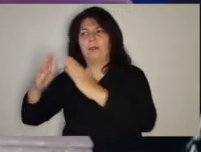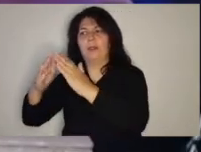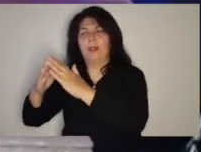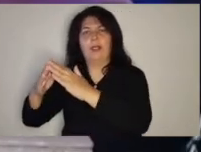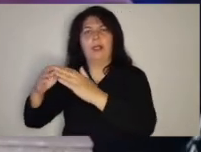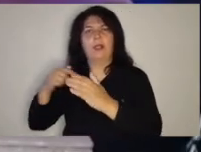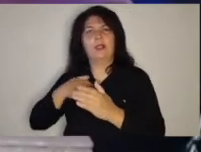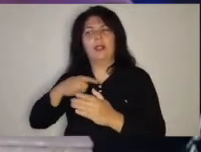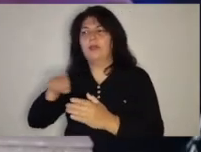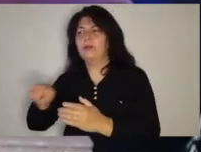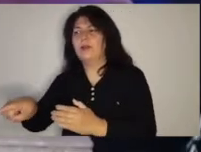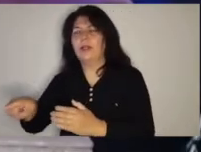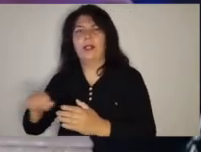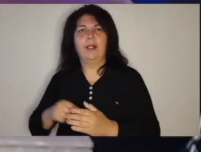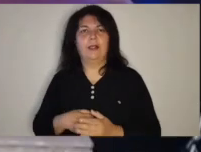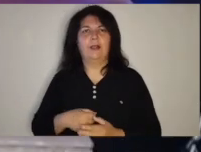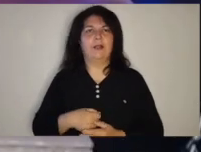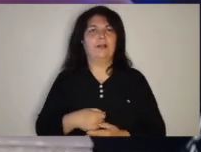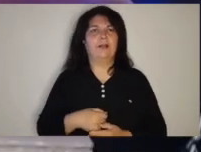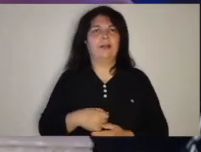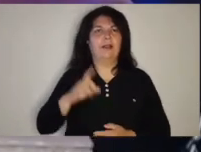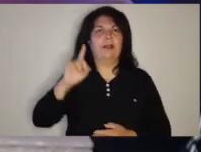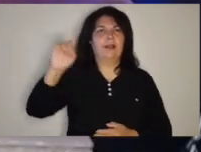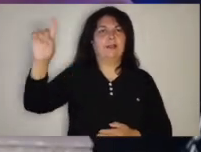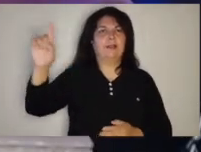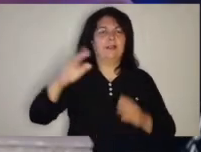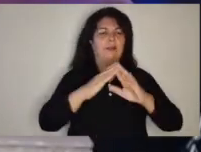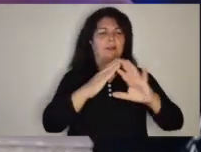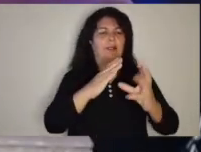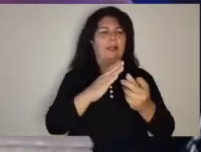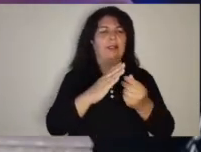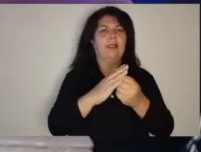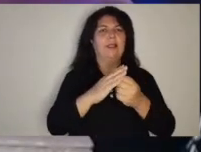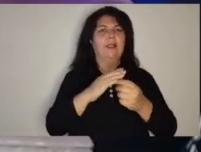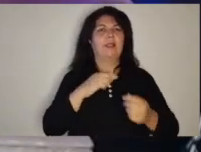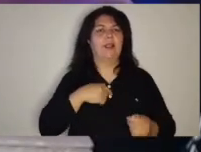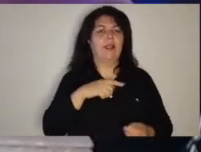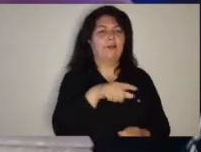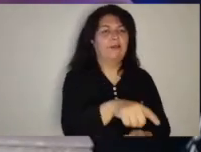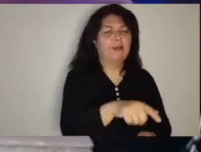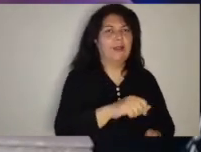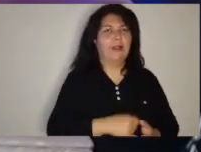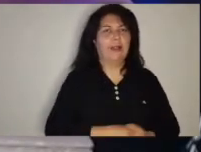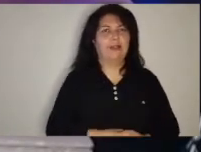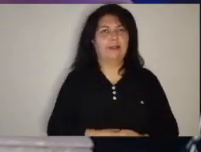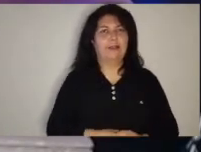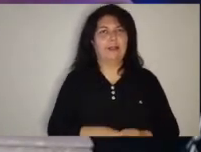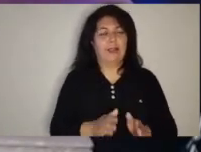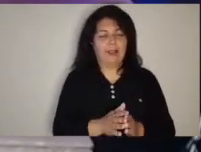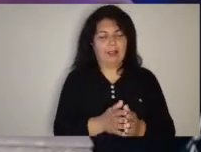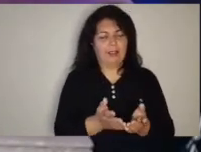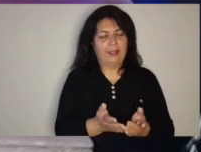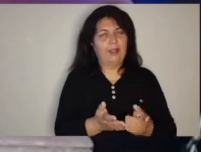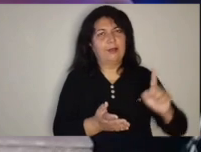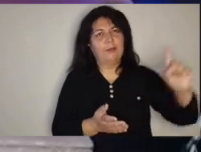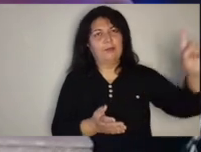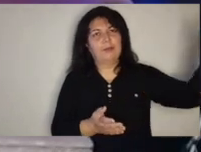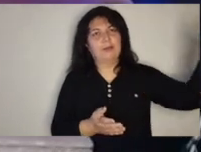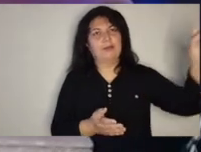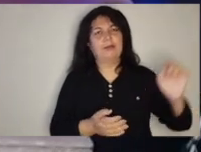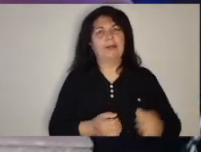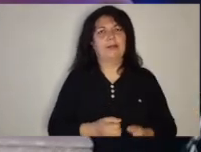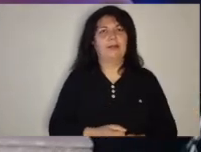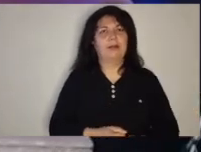lá. A presença de Deus está no templo, eu estou lá. Estou servindo a Deus continuamente. E aí, sabe, irmãos, o que eu acho mais